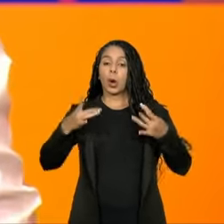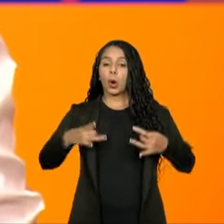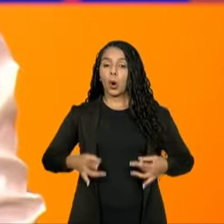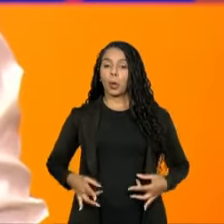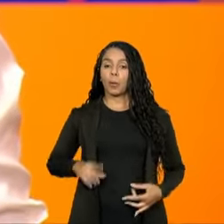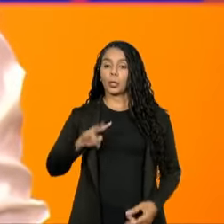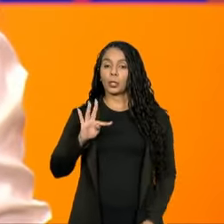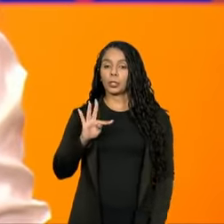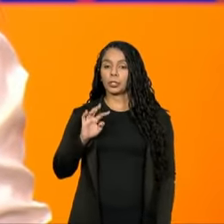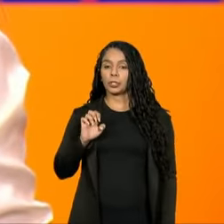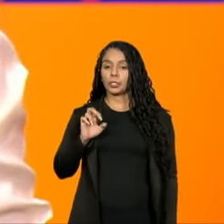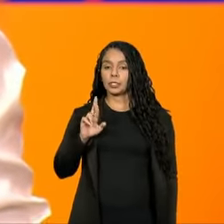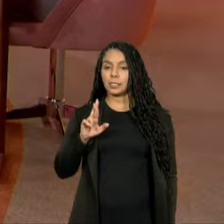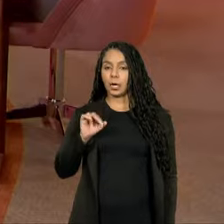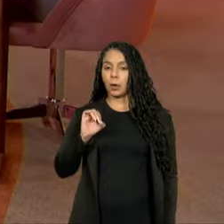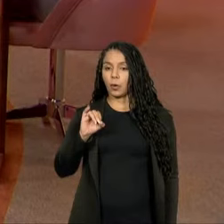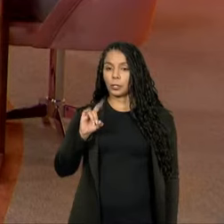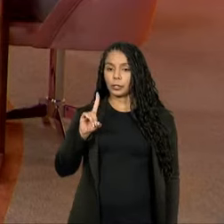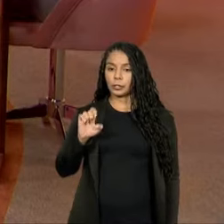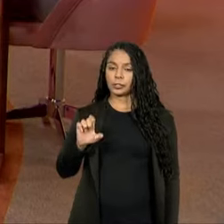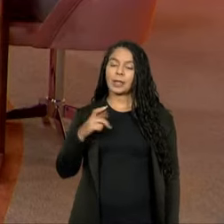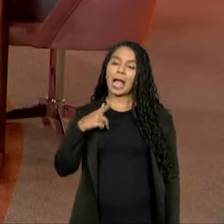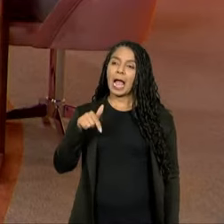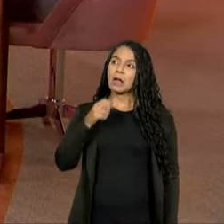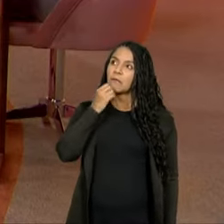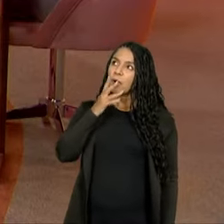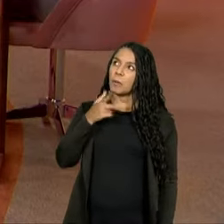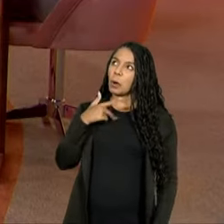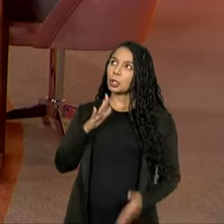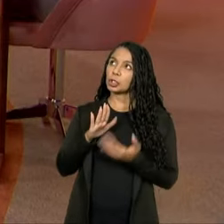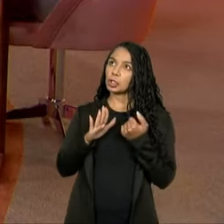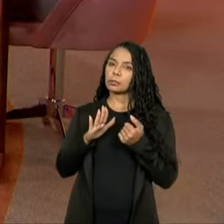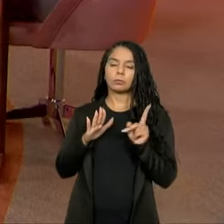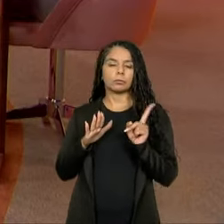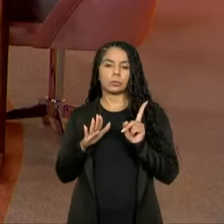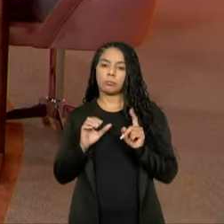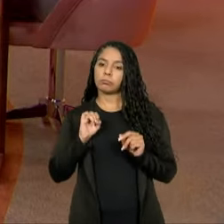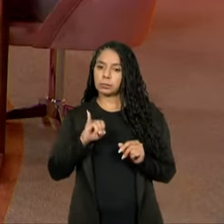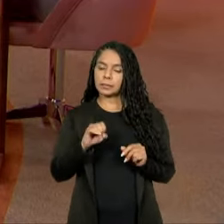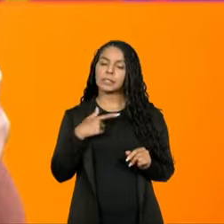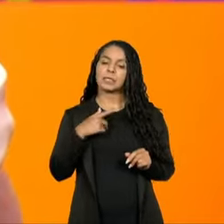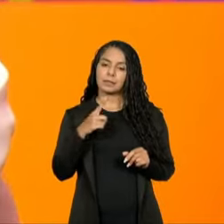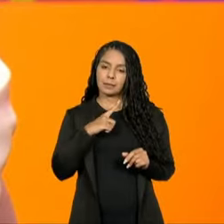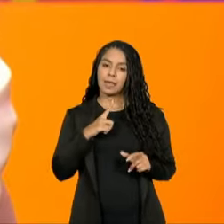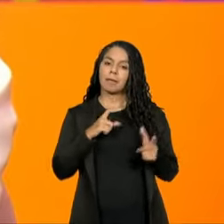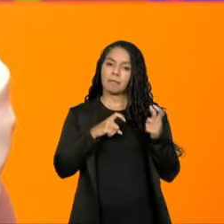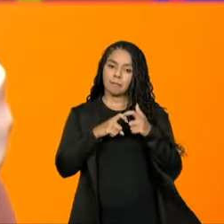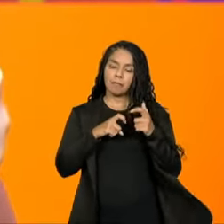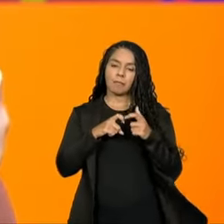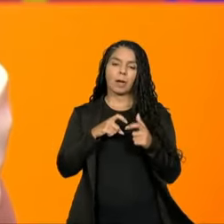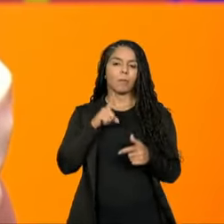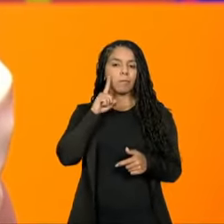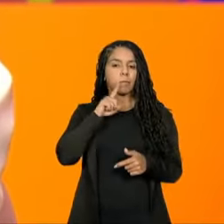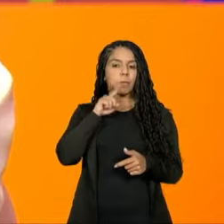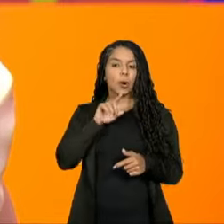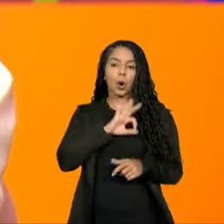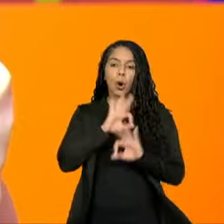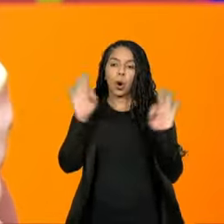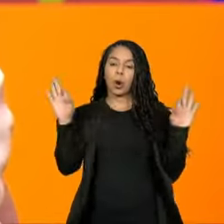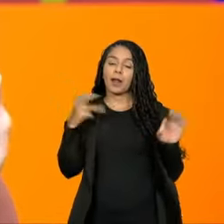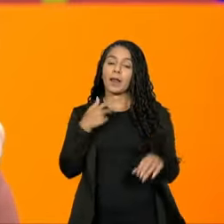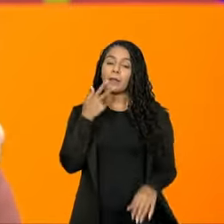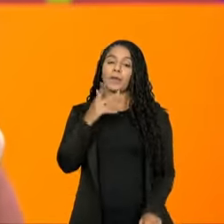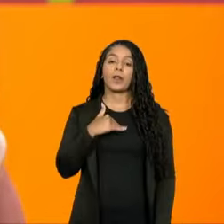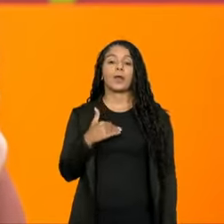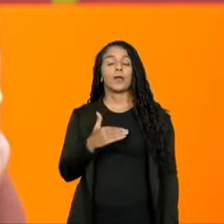um tempo e fala, nossa, foi bom, né? Foi legal, agora tira. Não, pro resto da vida, então, né? Assim, se você não tem, tem uma médica americana que é ótima, que ela brinca e fala, eu